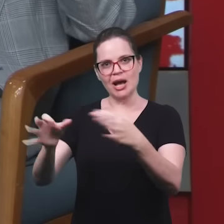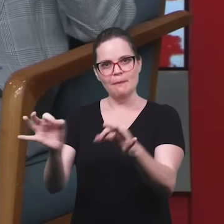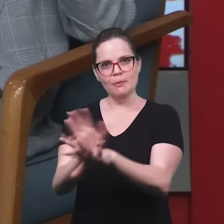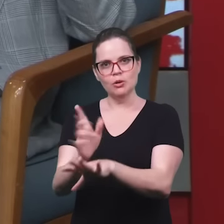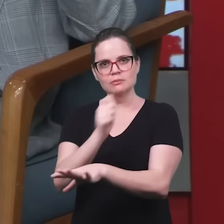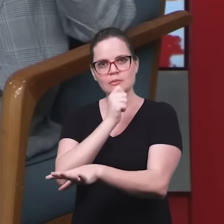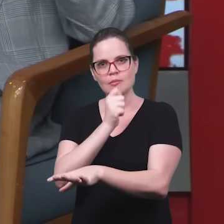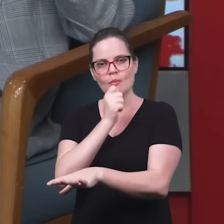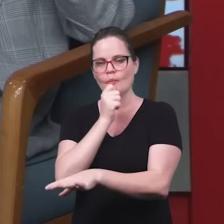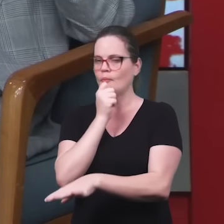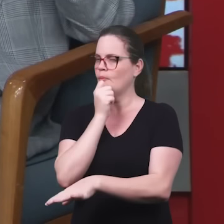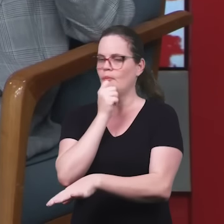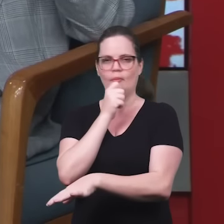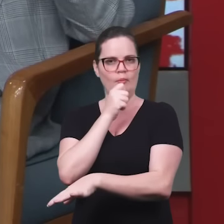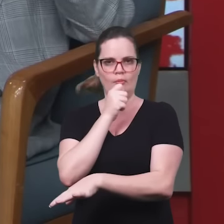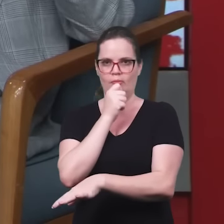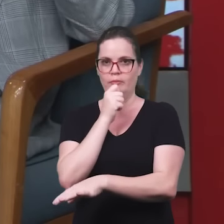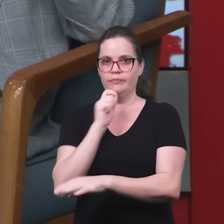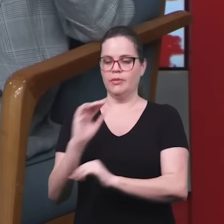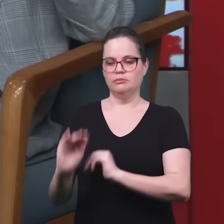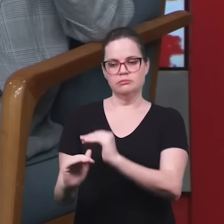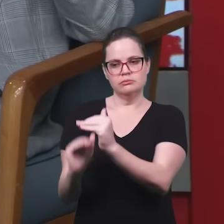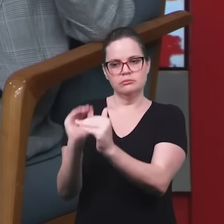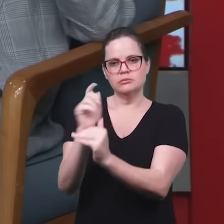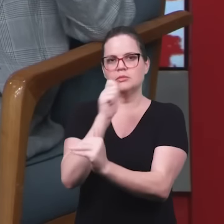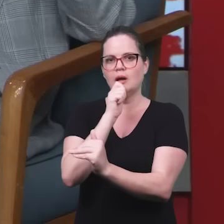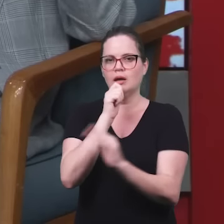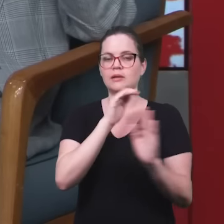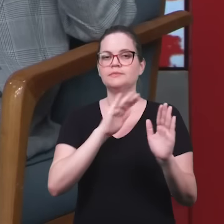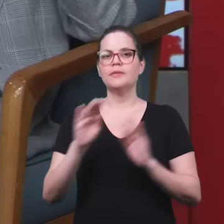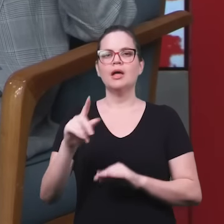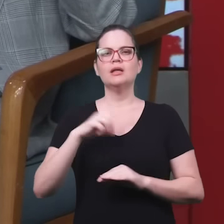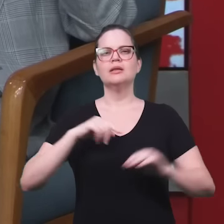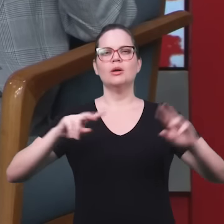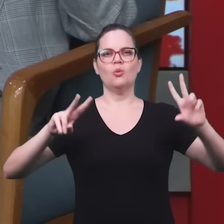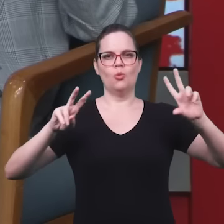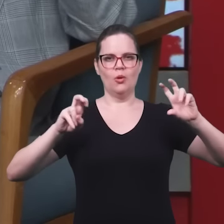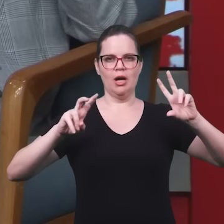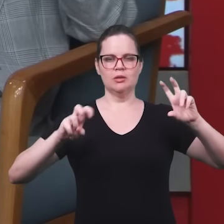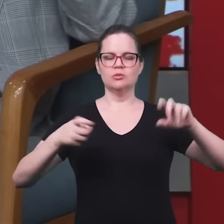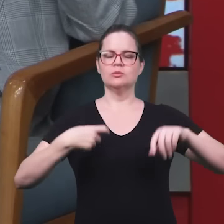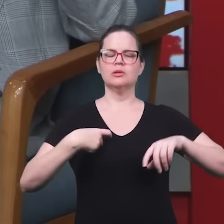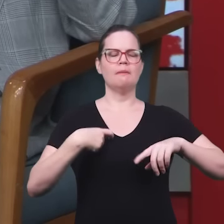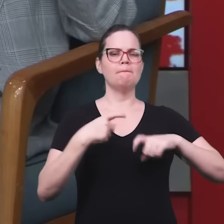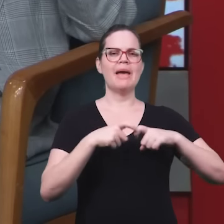quando os pediatras ensinavam na